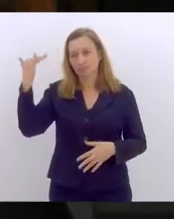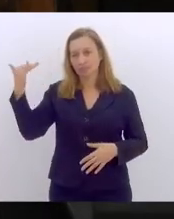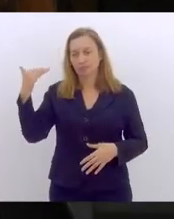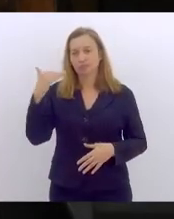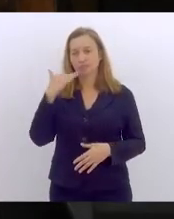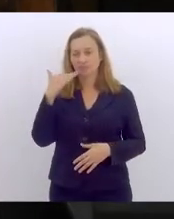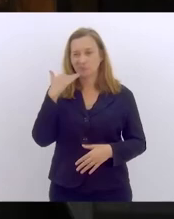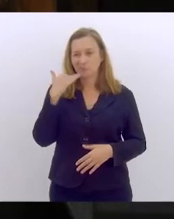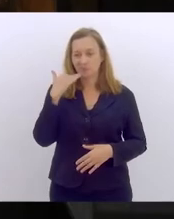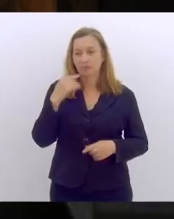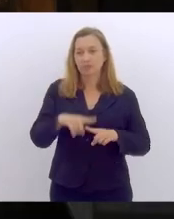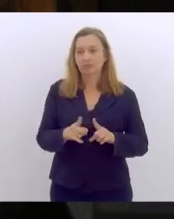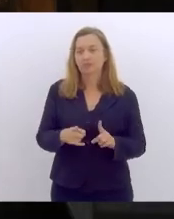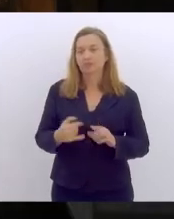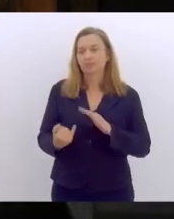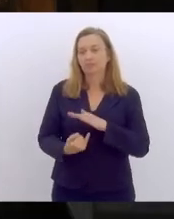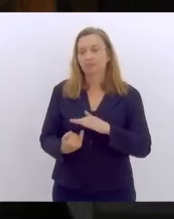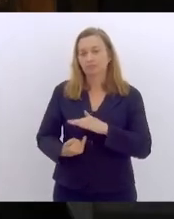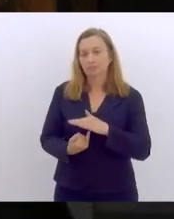uma entidade